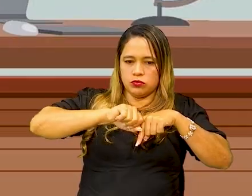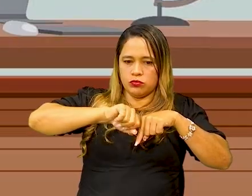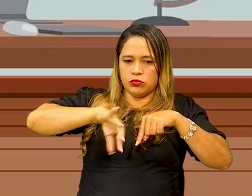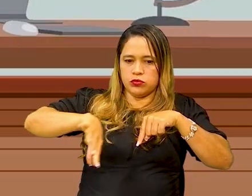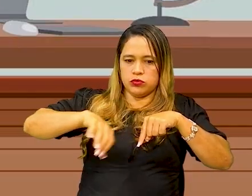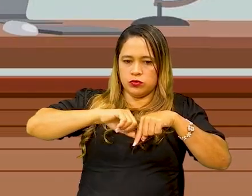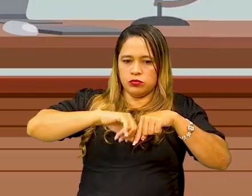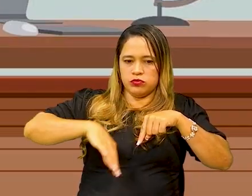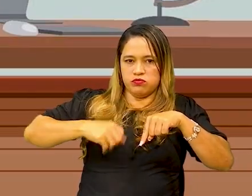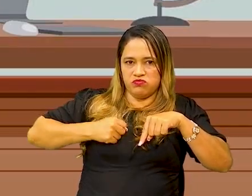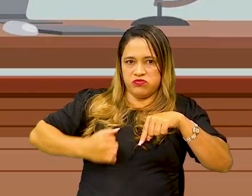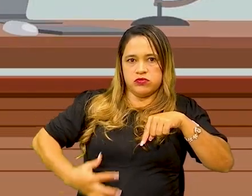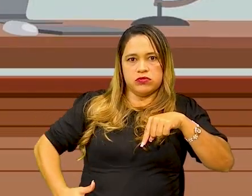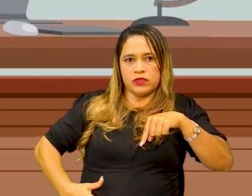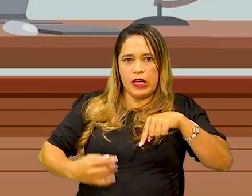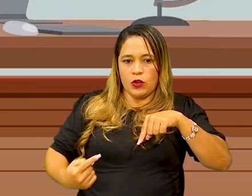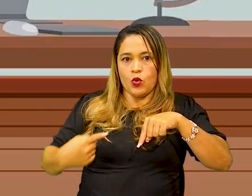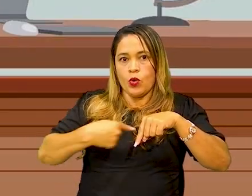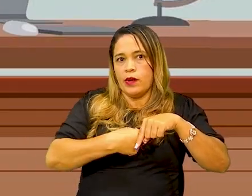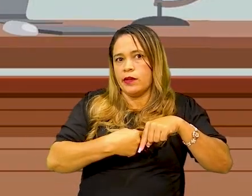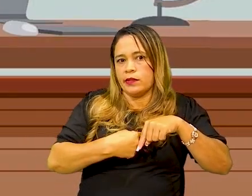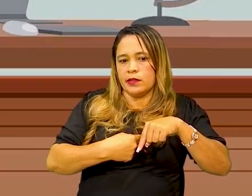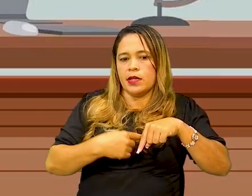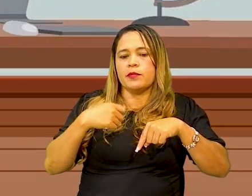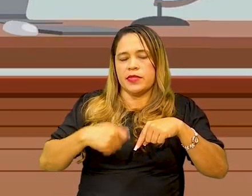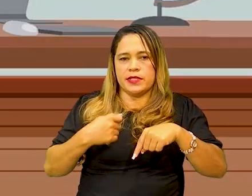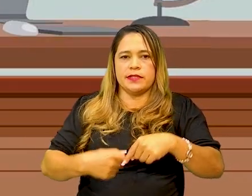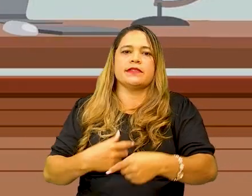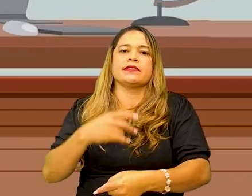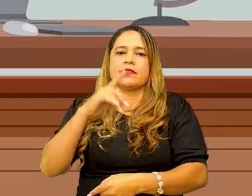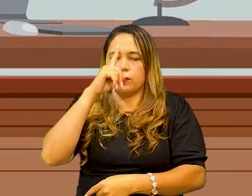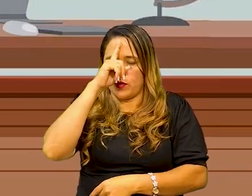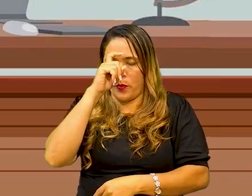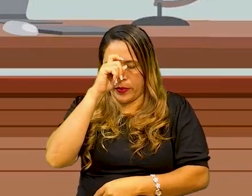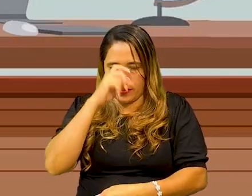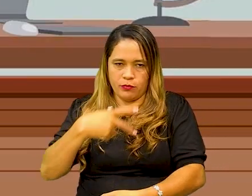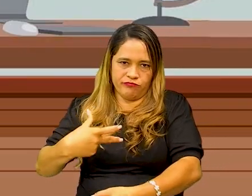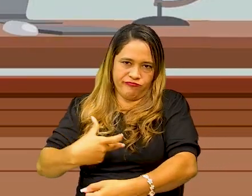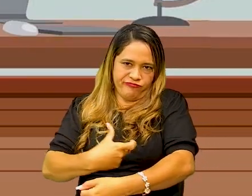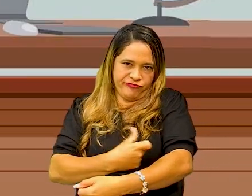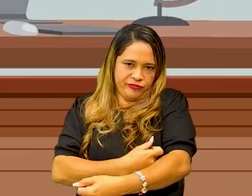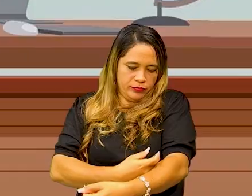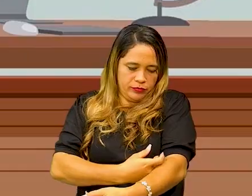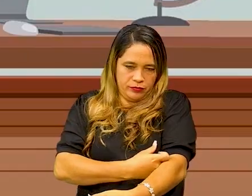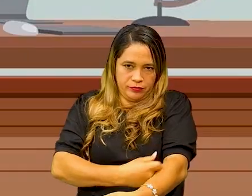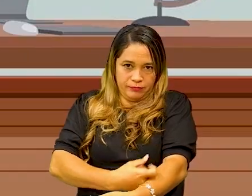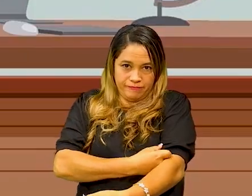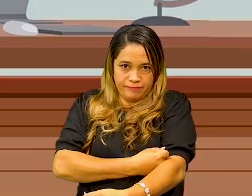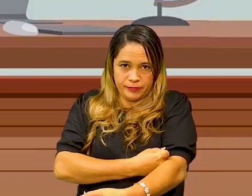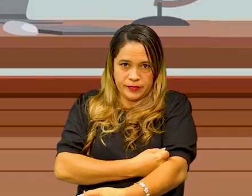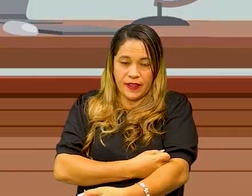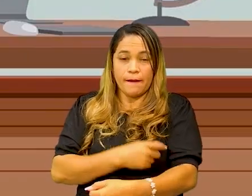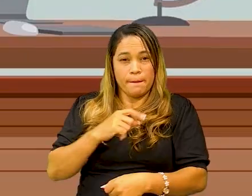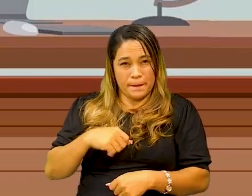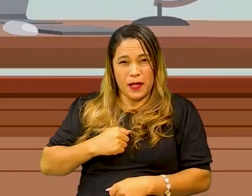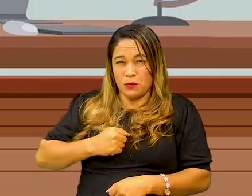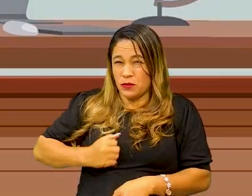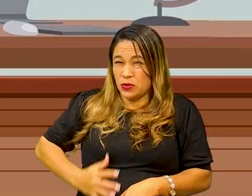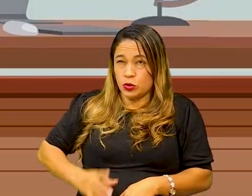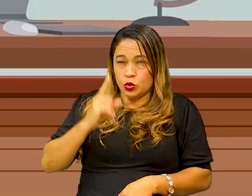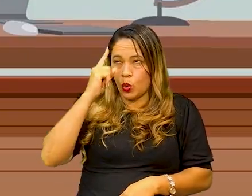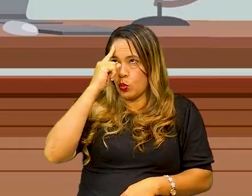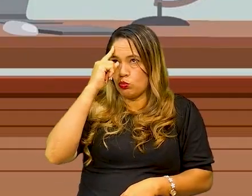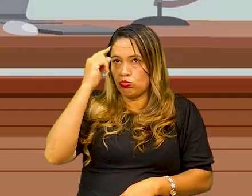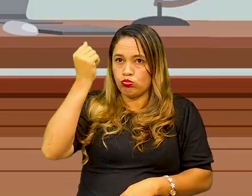da diarreia. Então essa hidratação tem que ser, ó, lá no hospital, tem que ser endovenosa. E a pessoa tem diarreia o dia inteiro. Eu